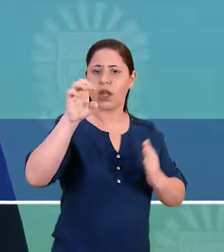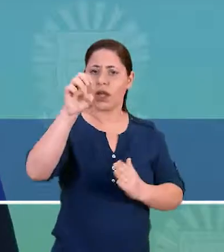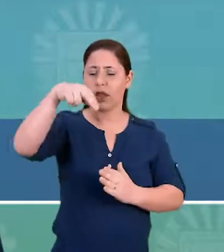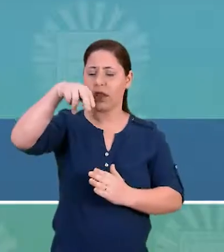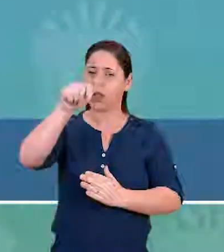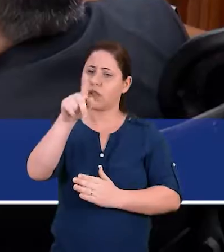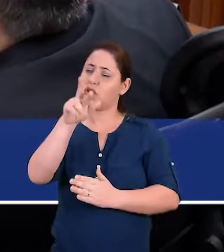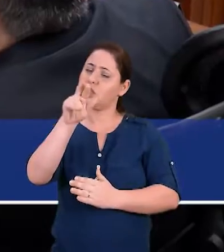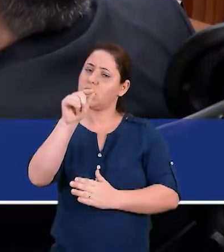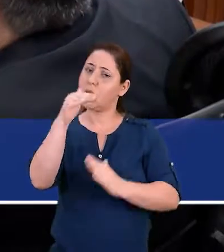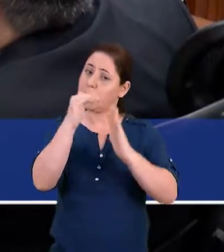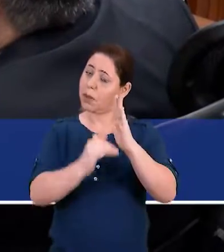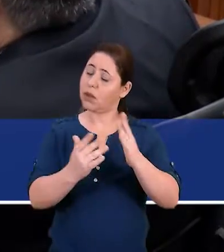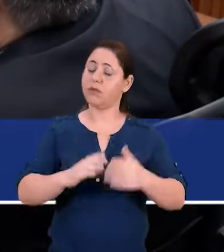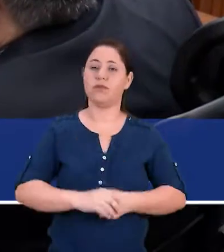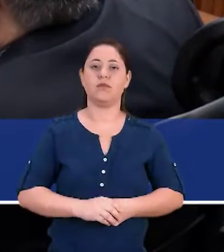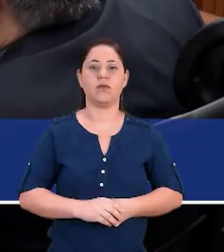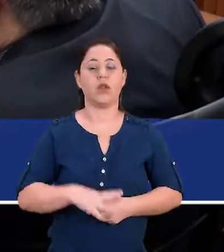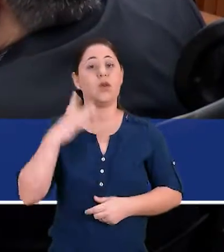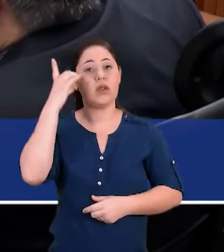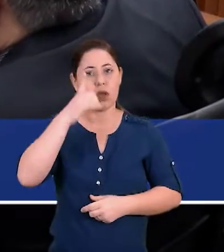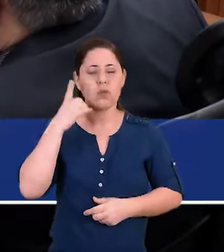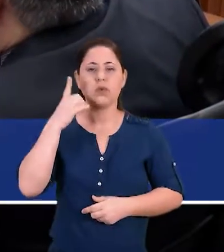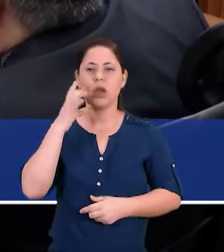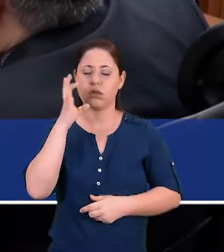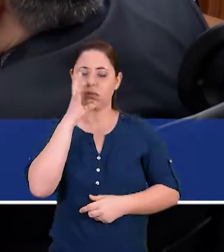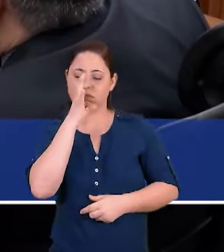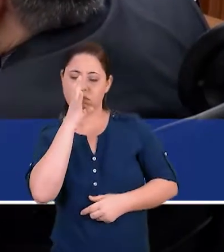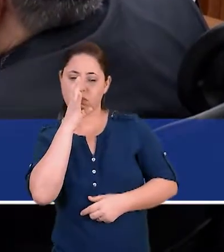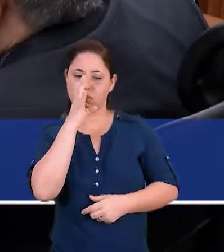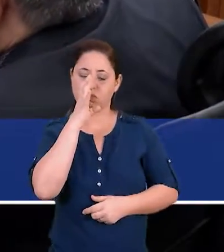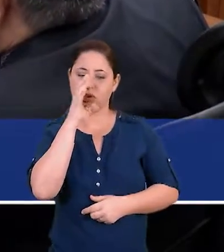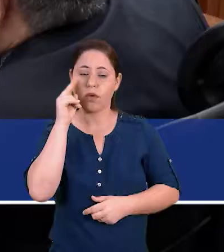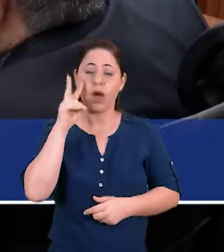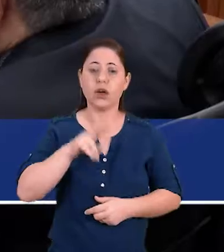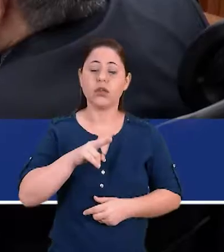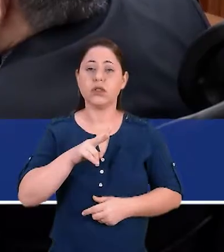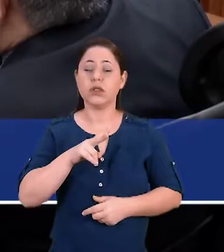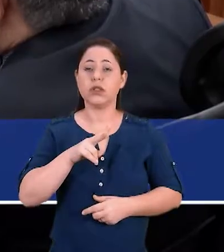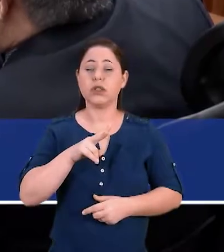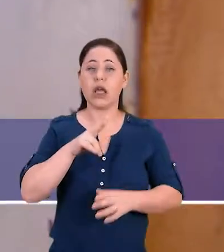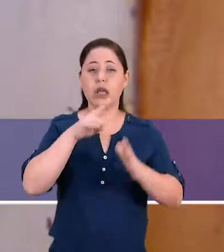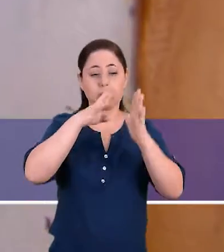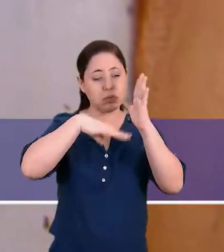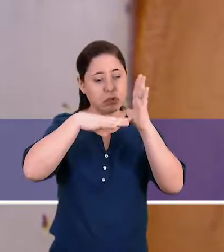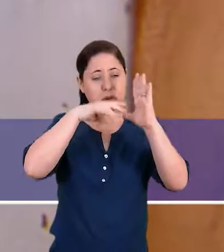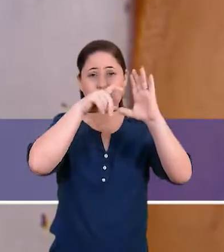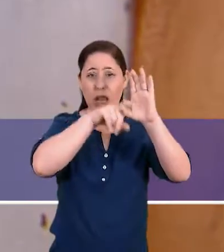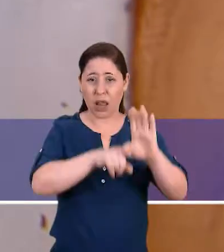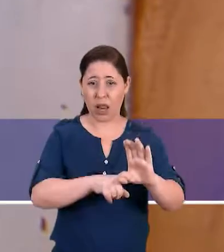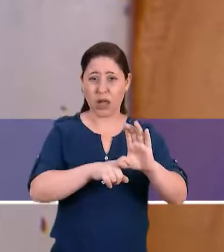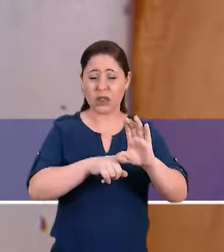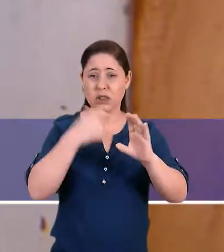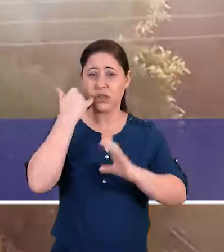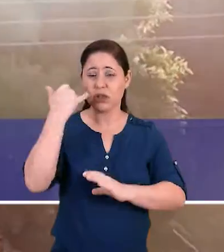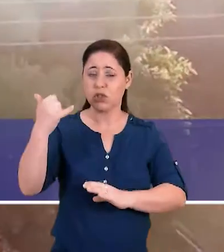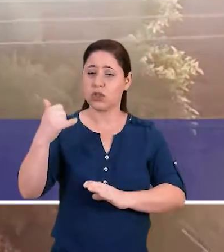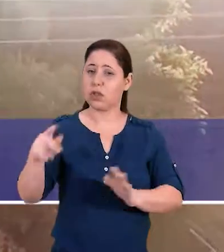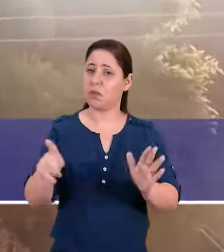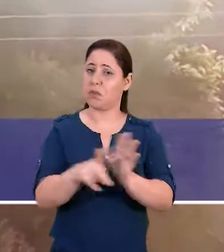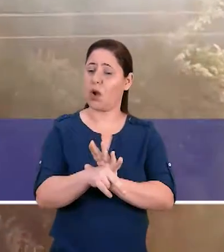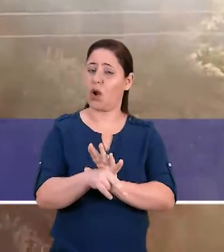a menor. O parlamentar vem acompanhando as discussões contra as altas na cobrança da taxa de energia praticada pela